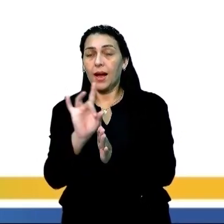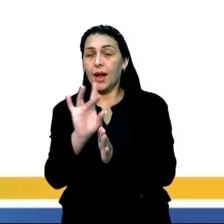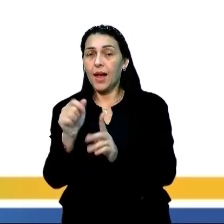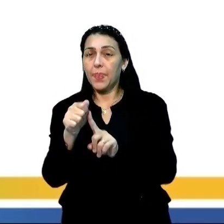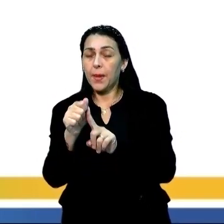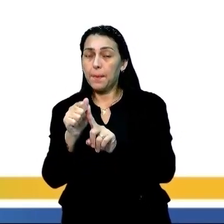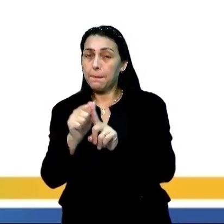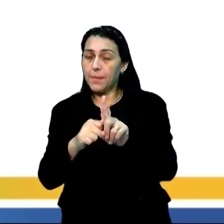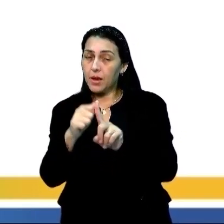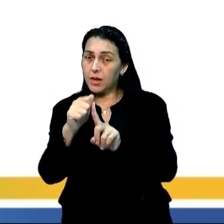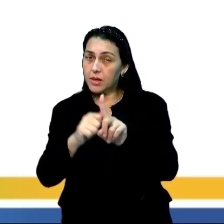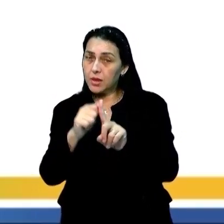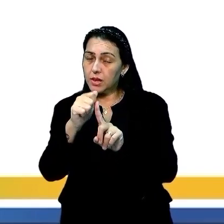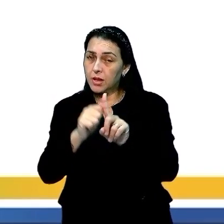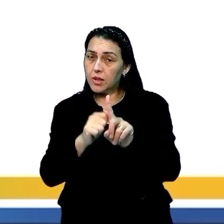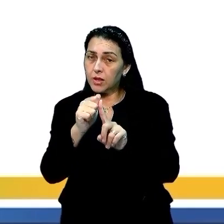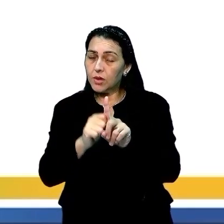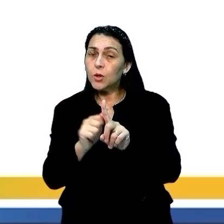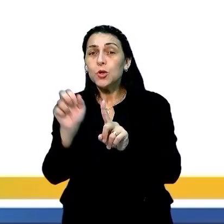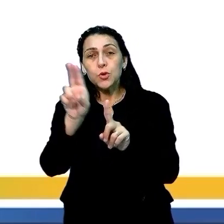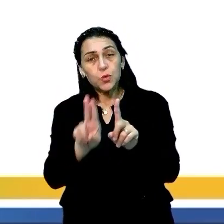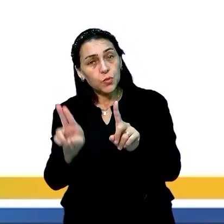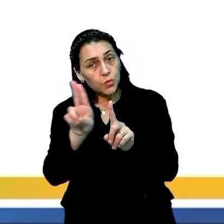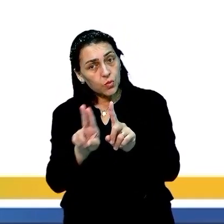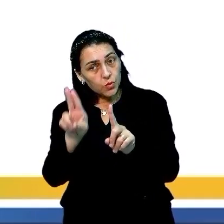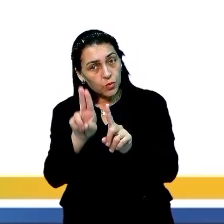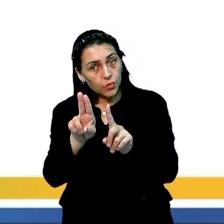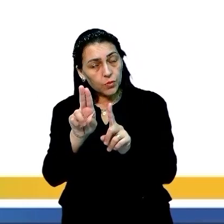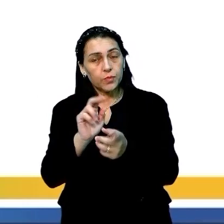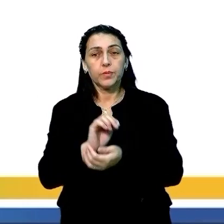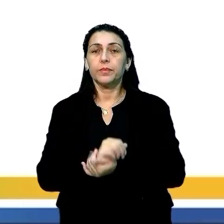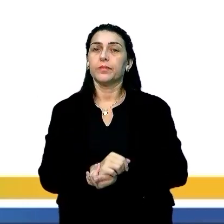mês de uso.